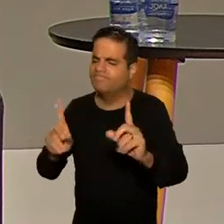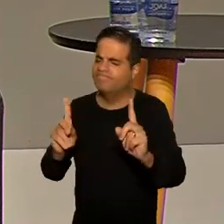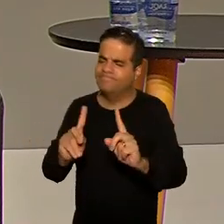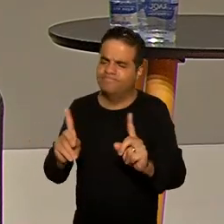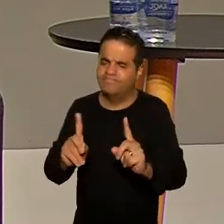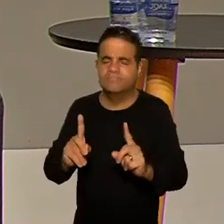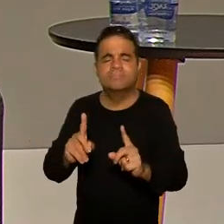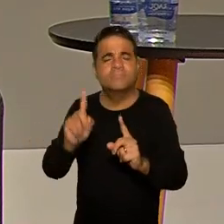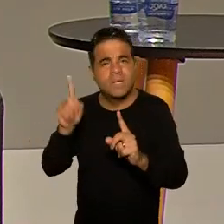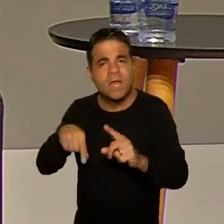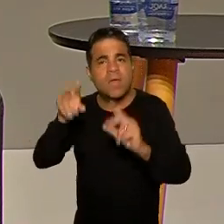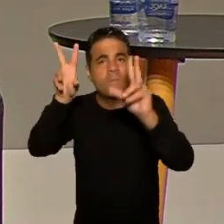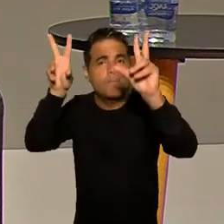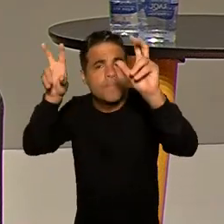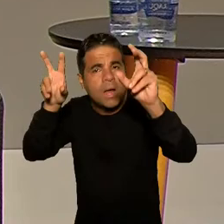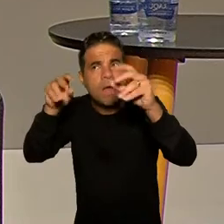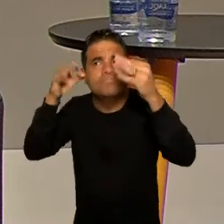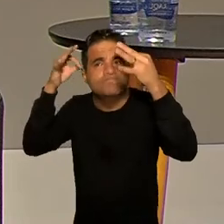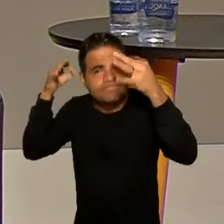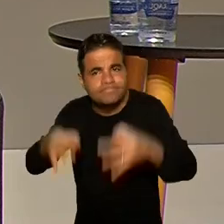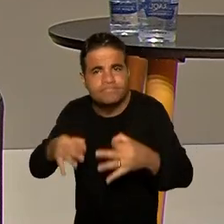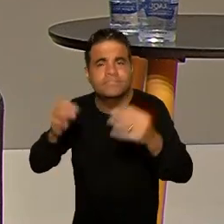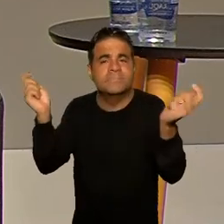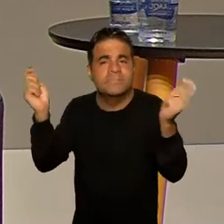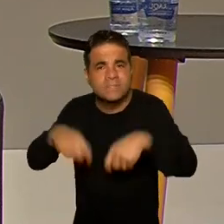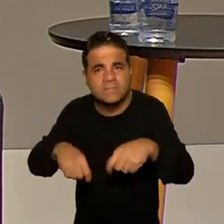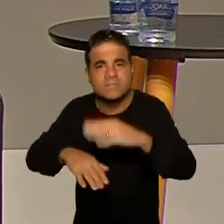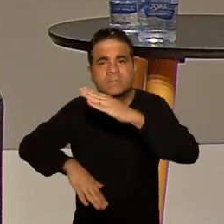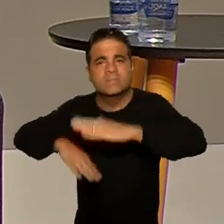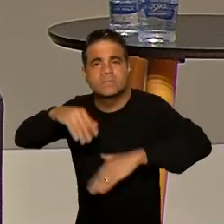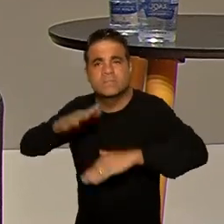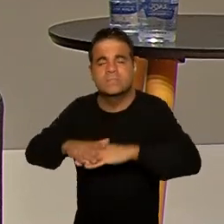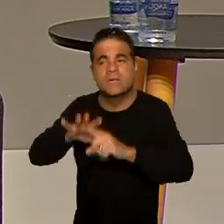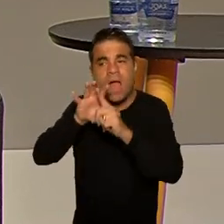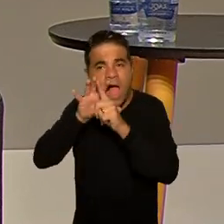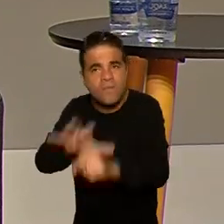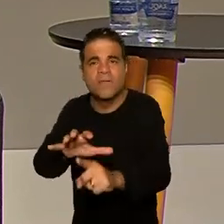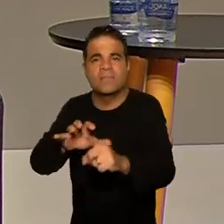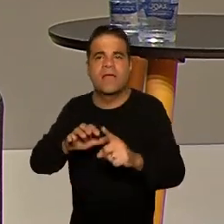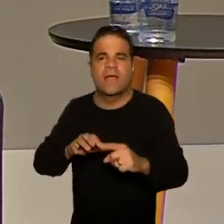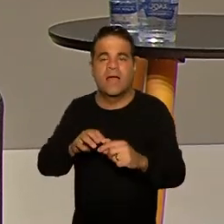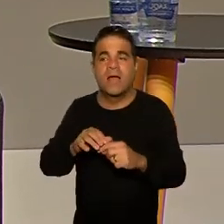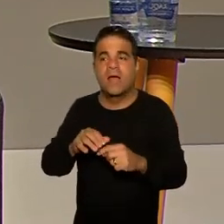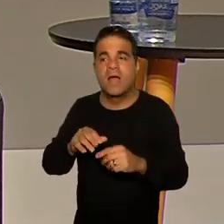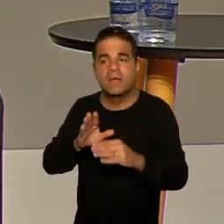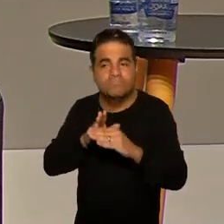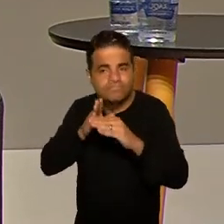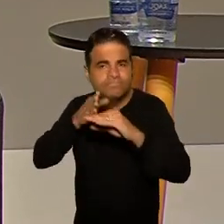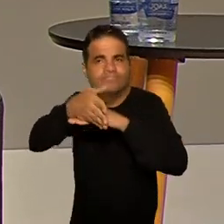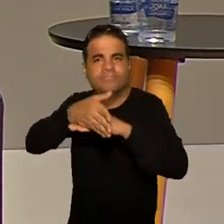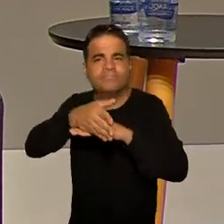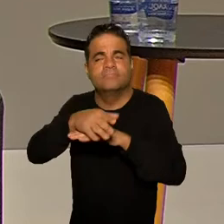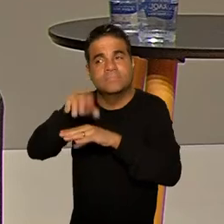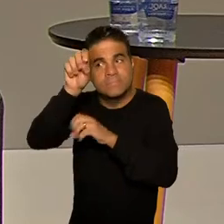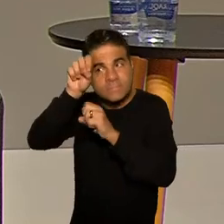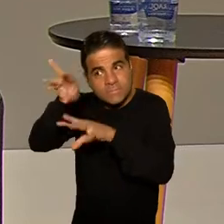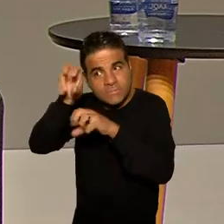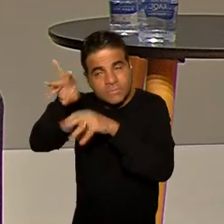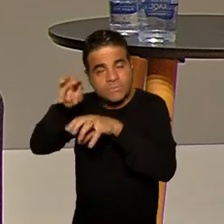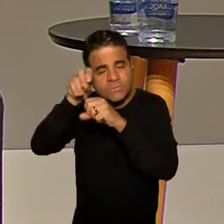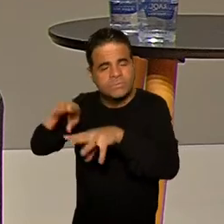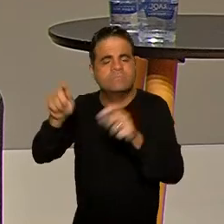mas sim como algo capaz de produzir afetações capaz de atravessar esse educador